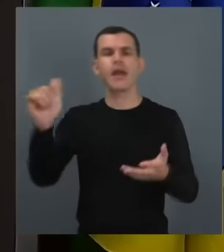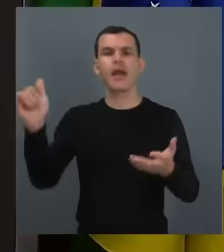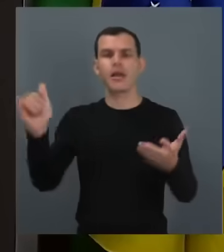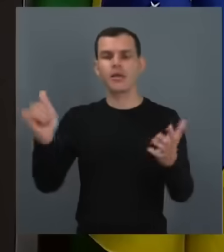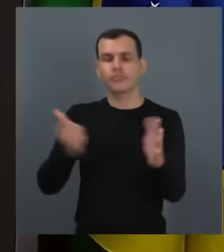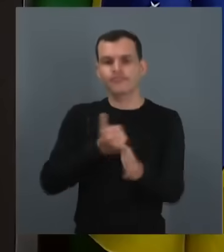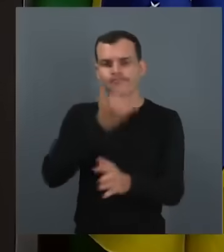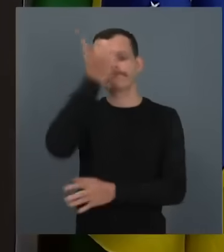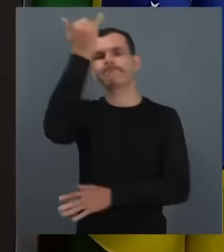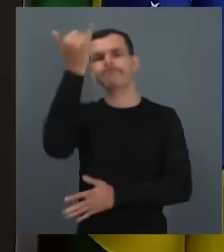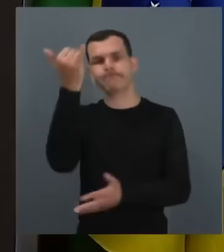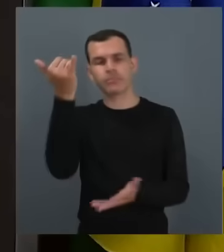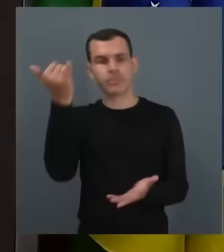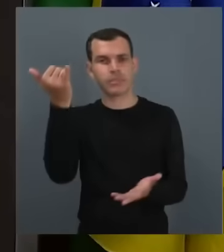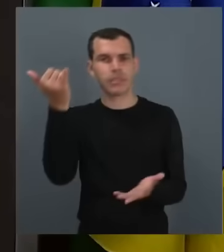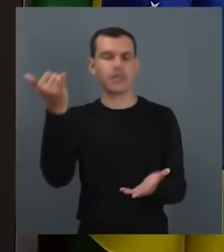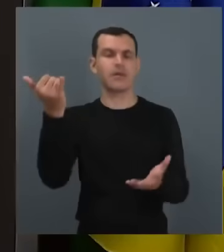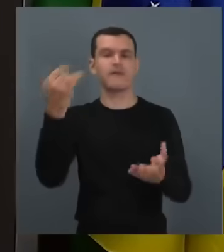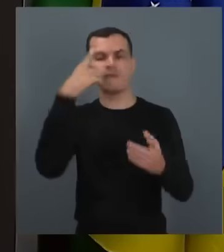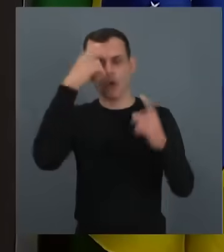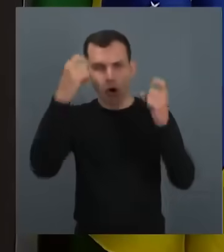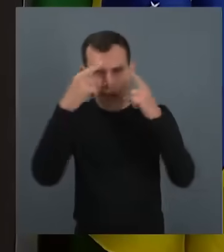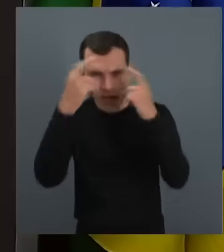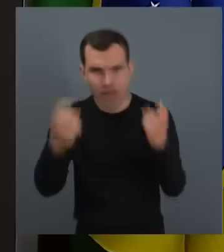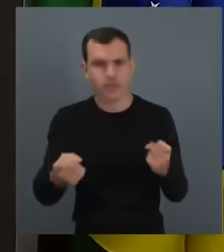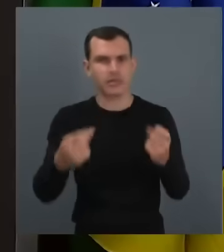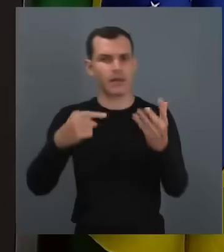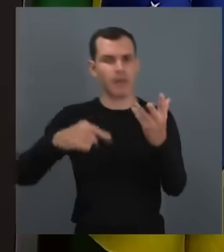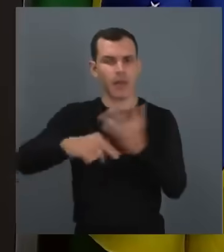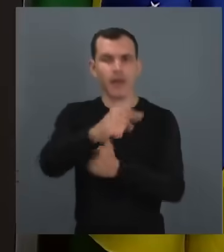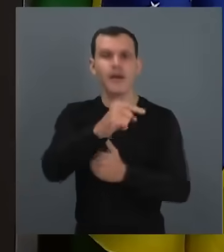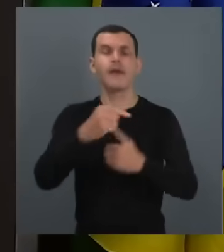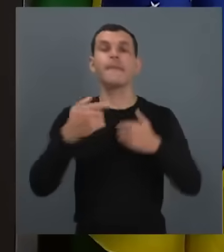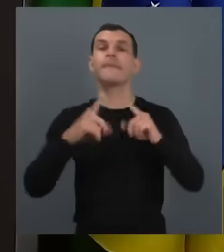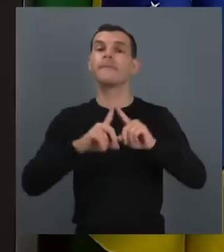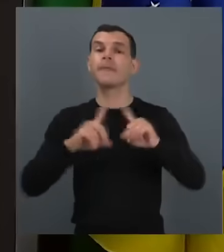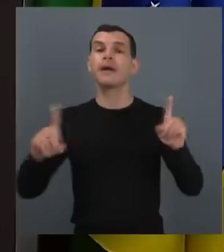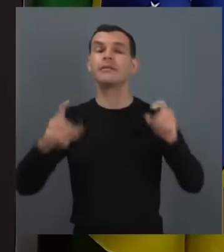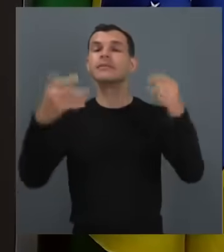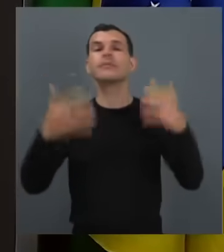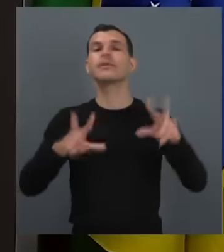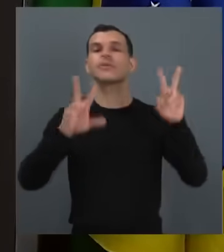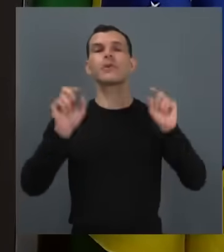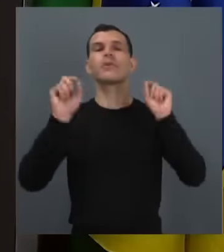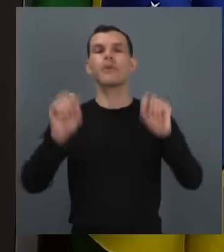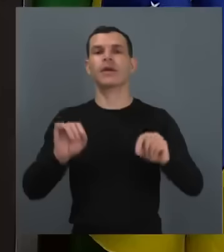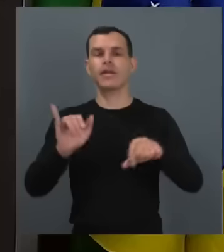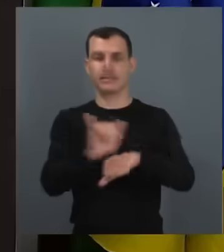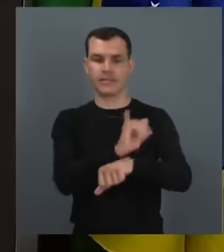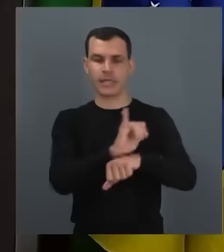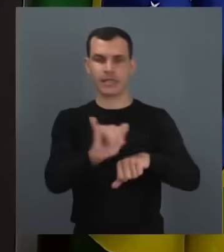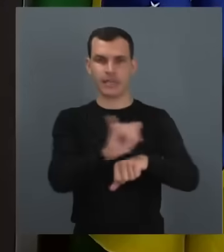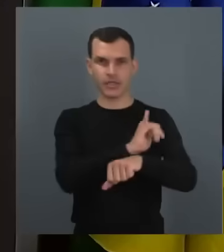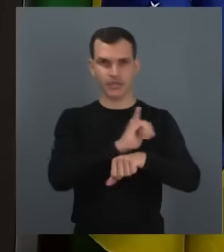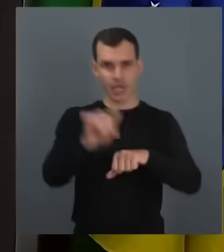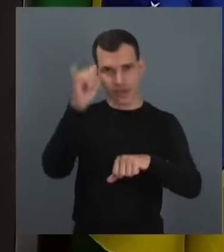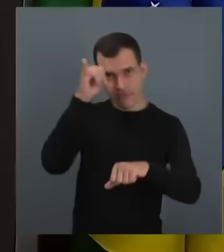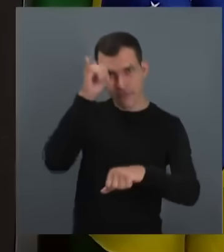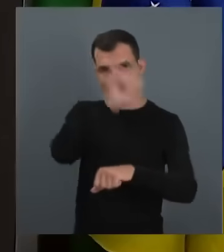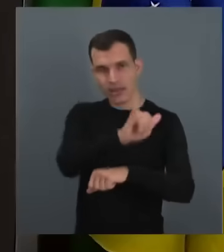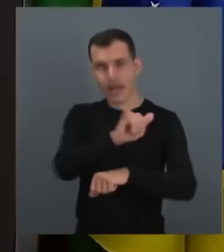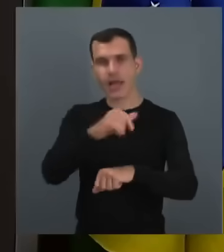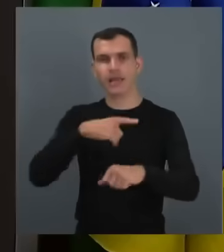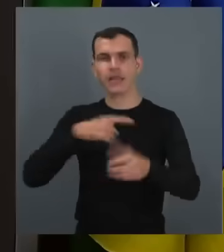O problema é que a lei falha em não conter mecanismos de prevenção também contra o abuso de falsas